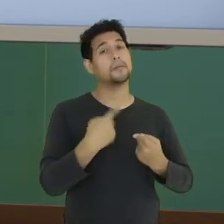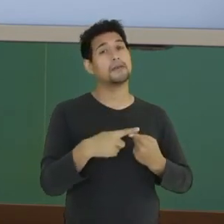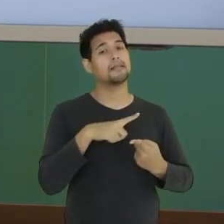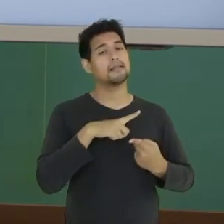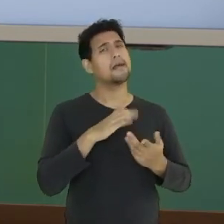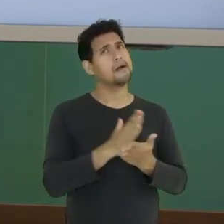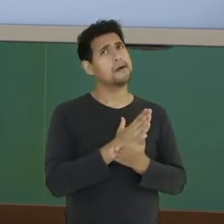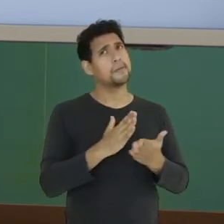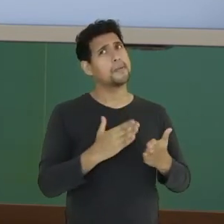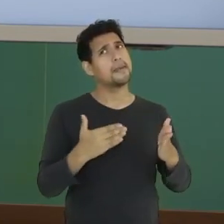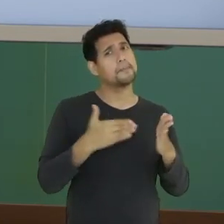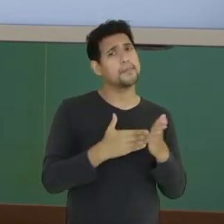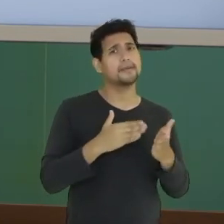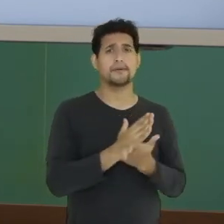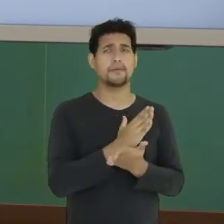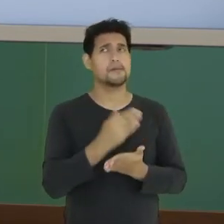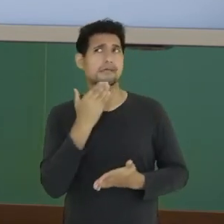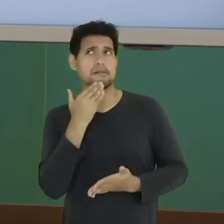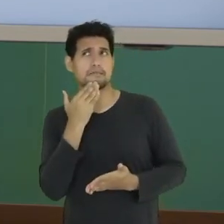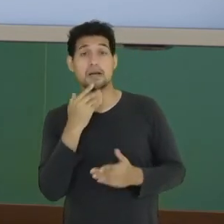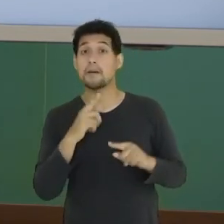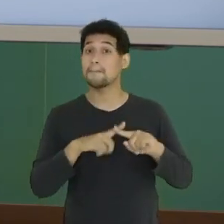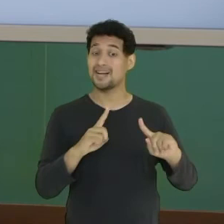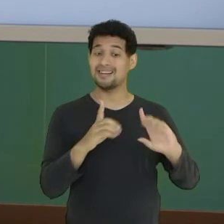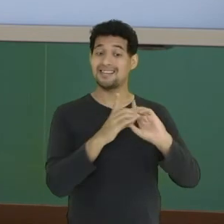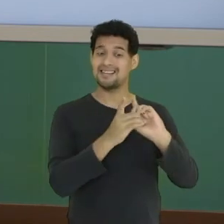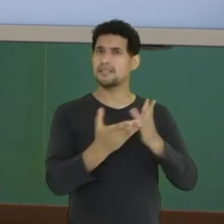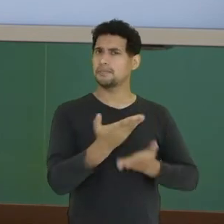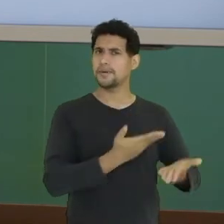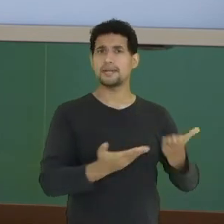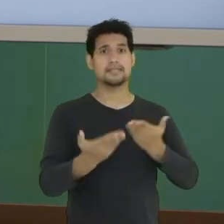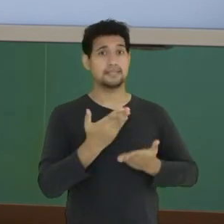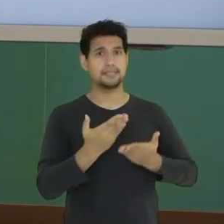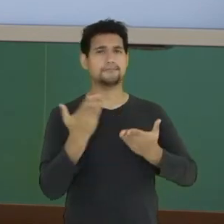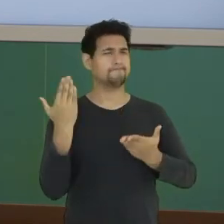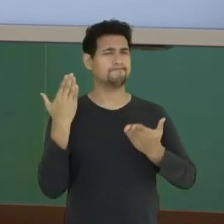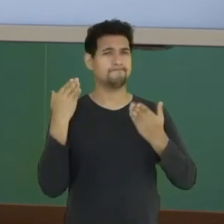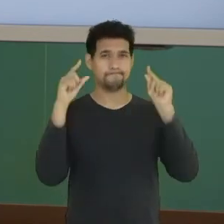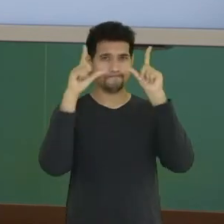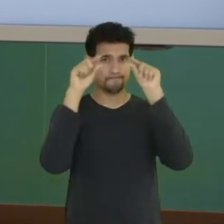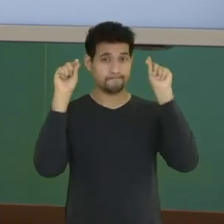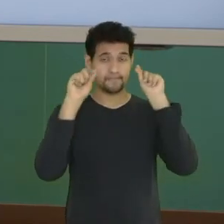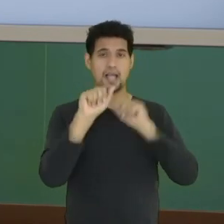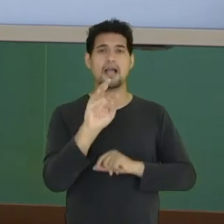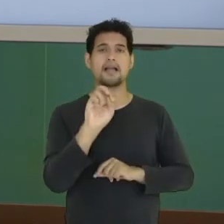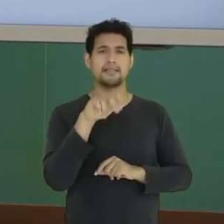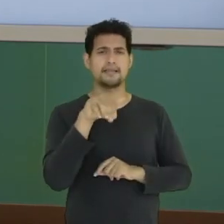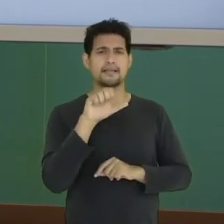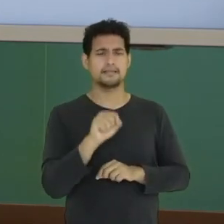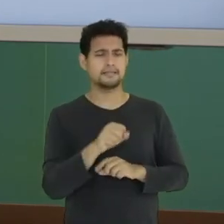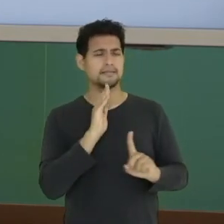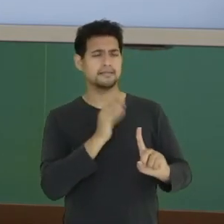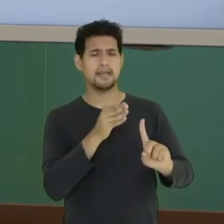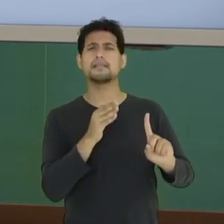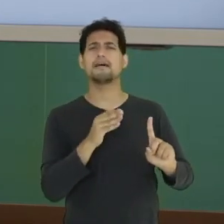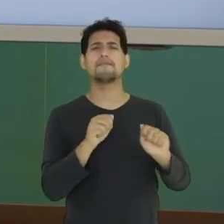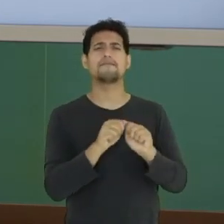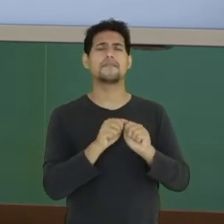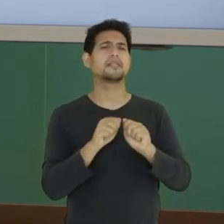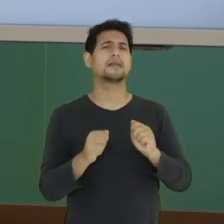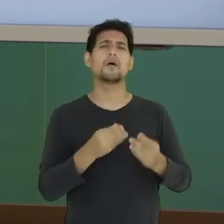alguns limites, algumas falhas. A democracia ateniense, uma democracia direta,